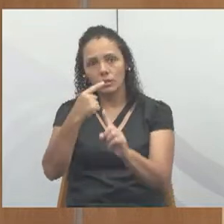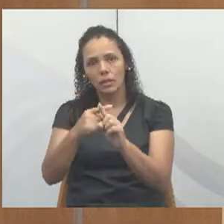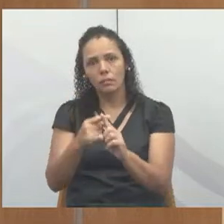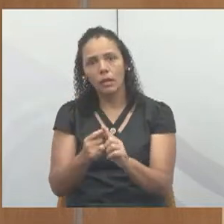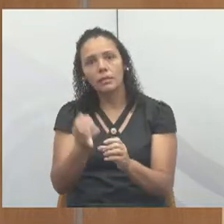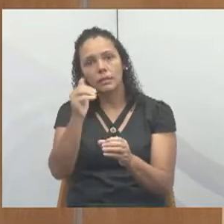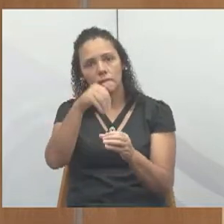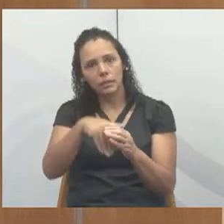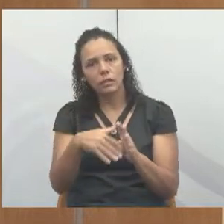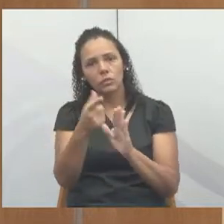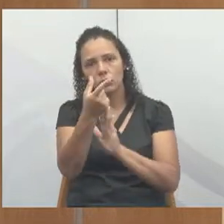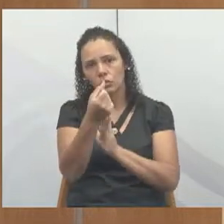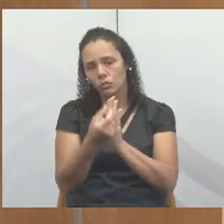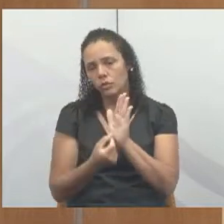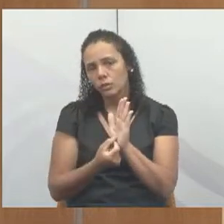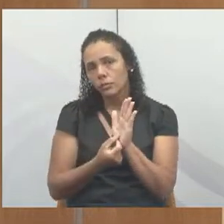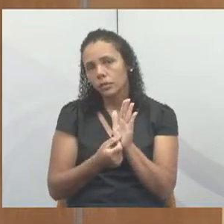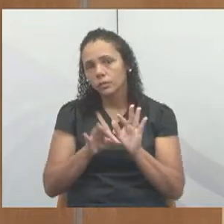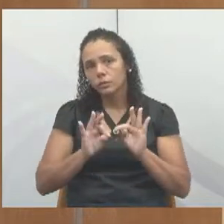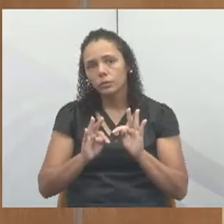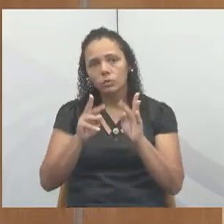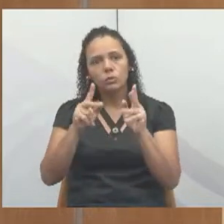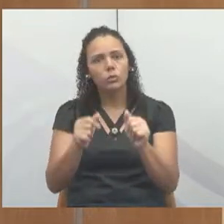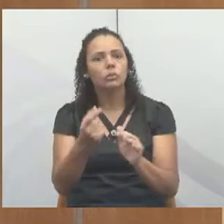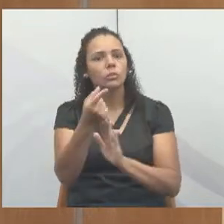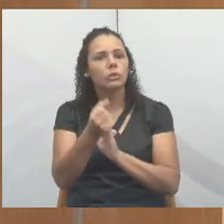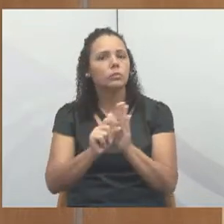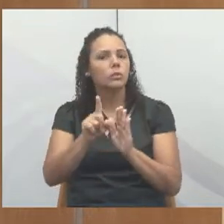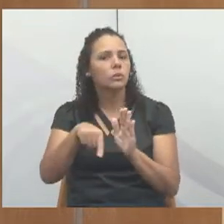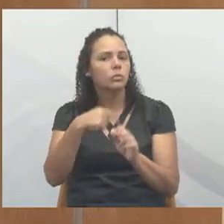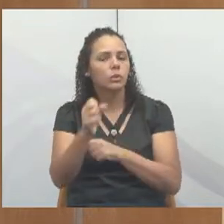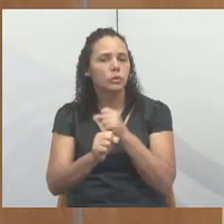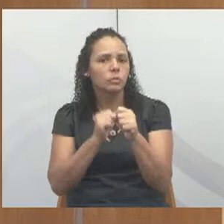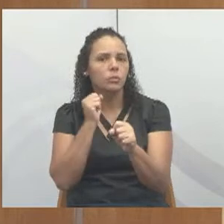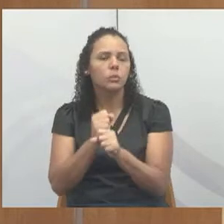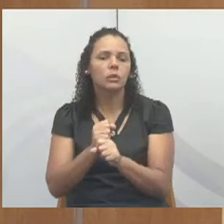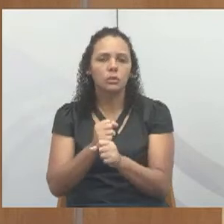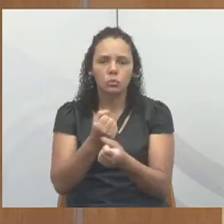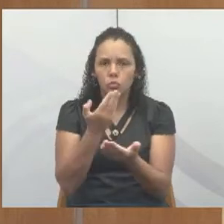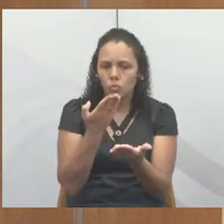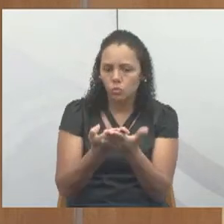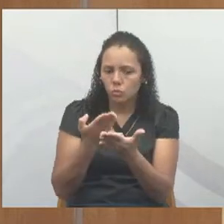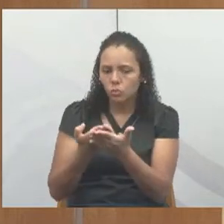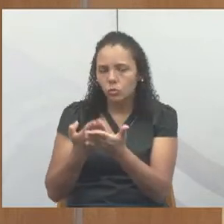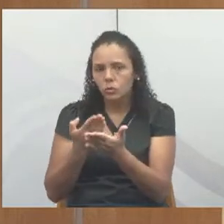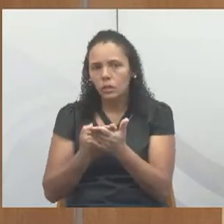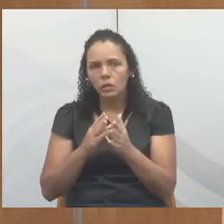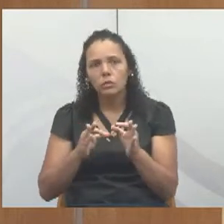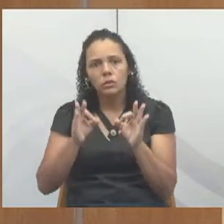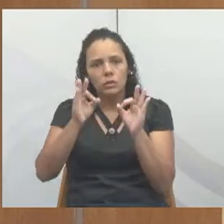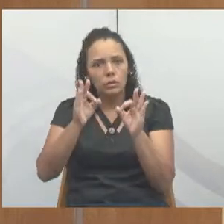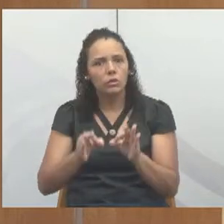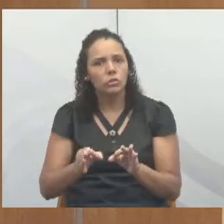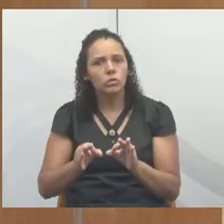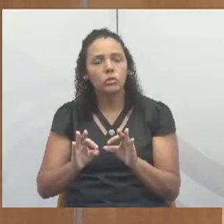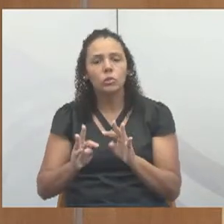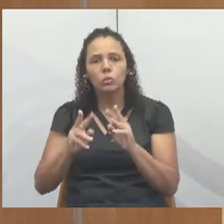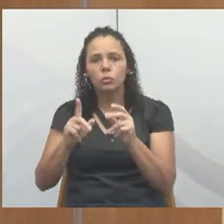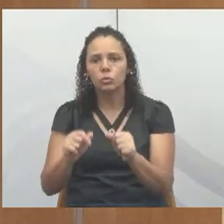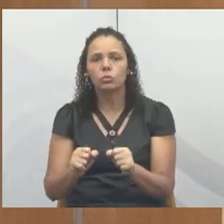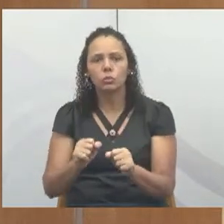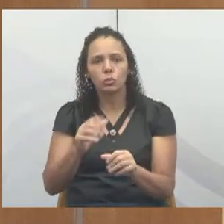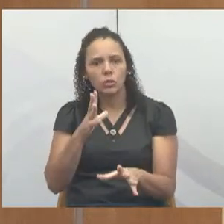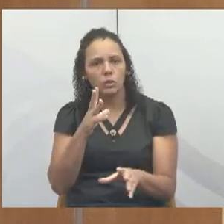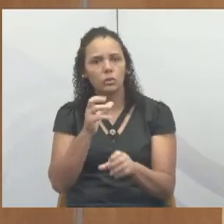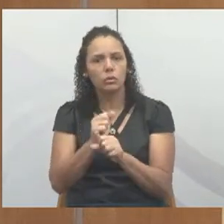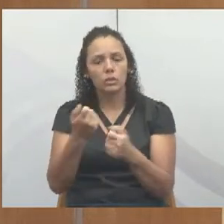orçamento. Então, todo o orçamento do próximo ano ele já está estudado com todas essas novas contas que